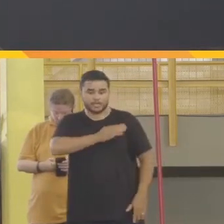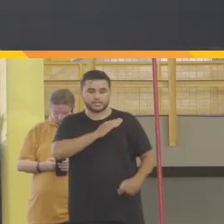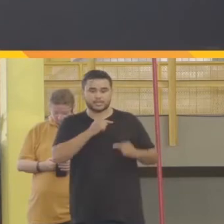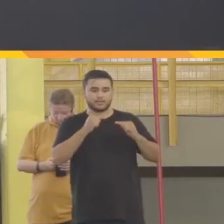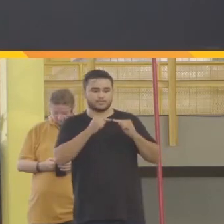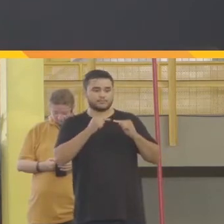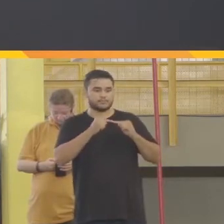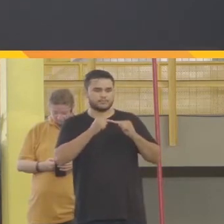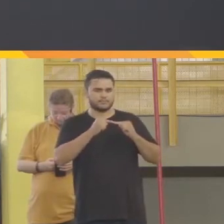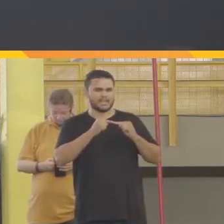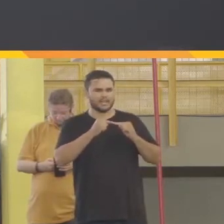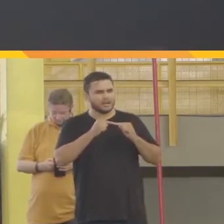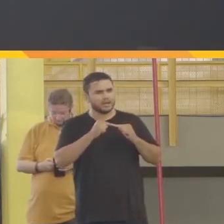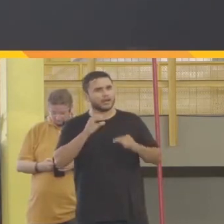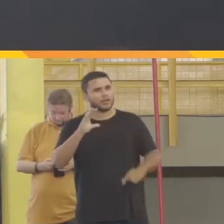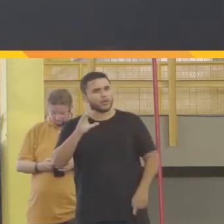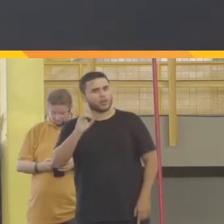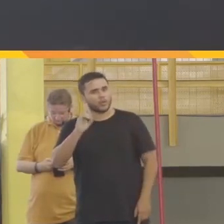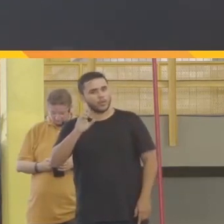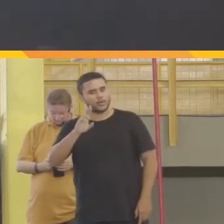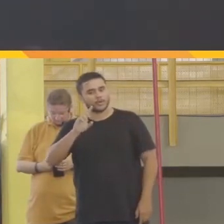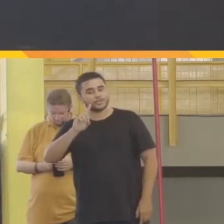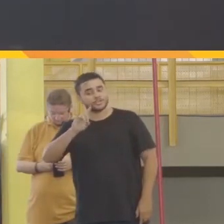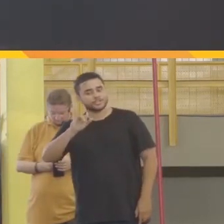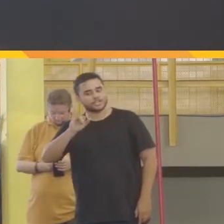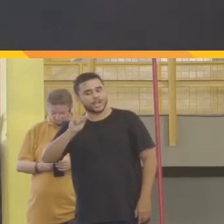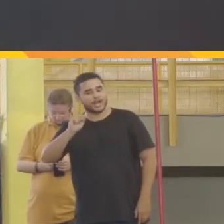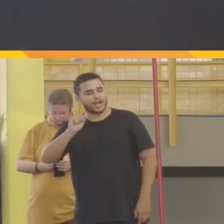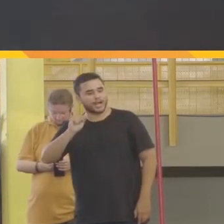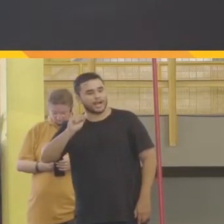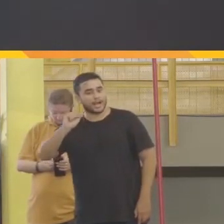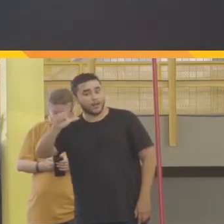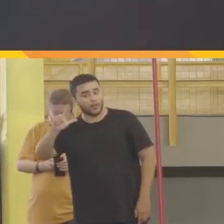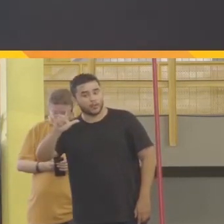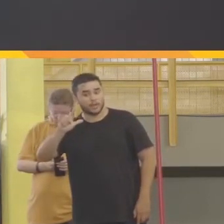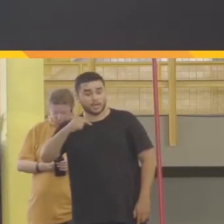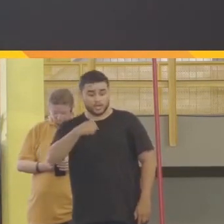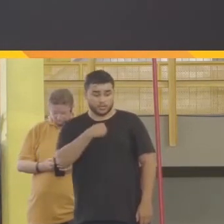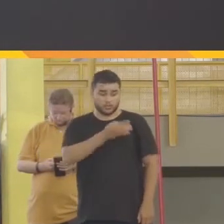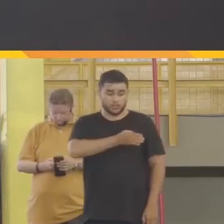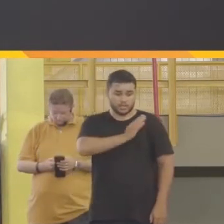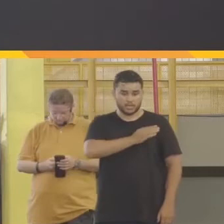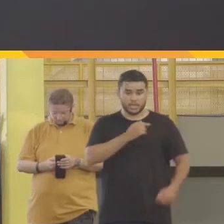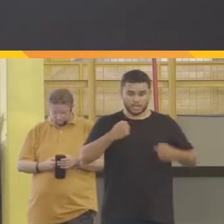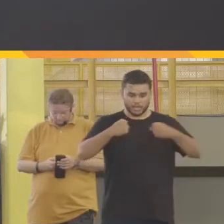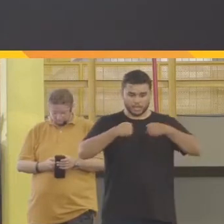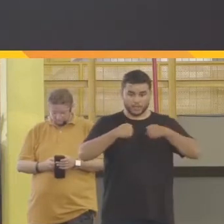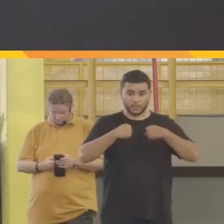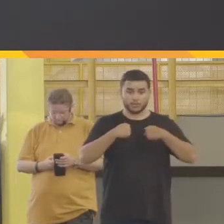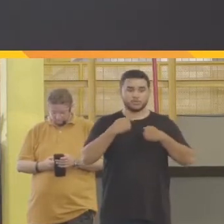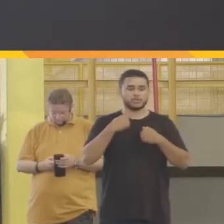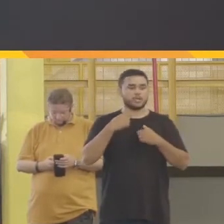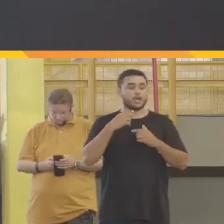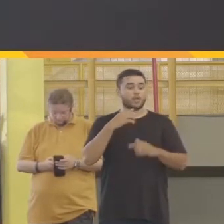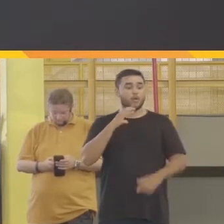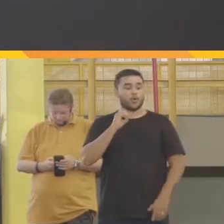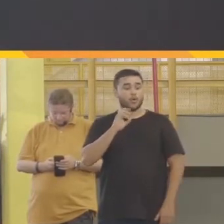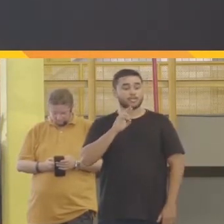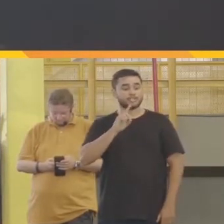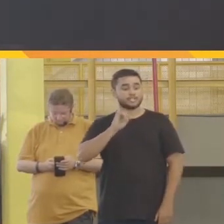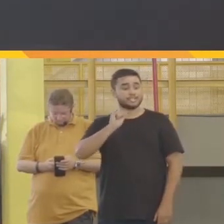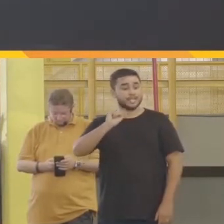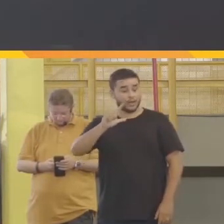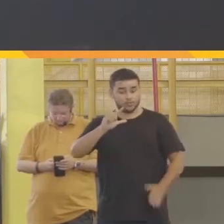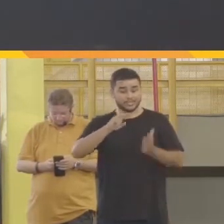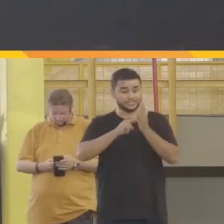coração. O homem cordial é um homem passional. O homem cordial é um homem que